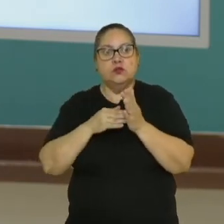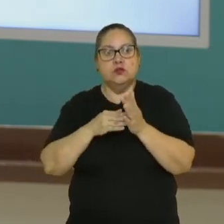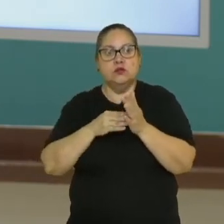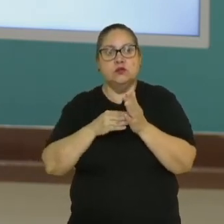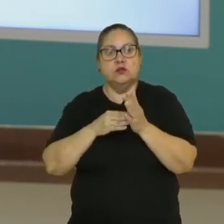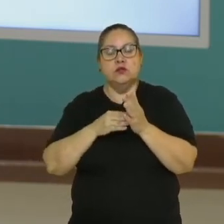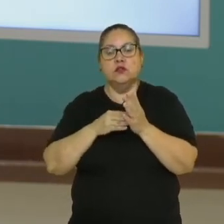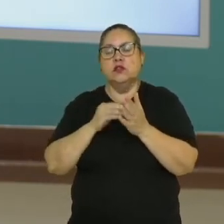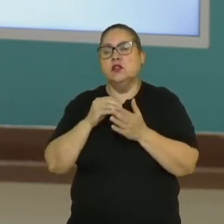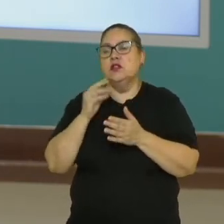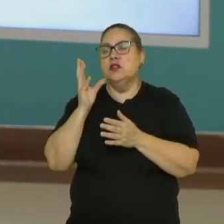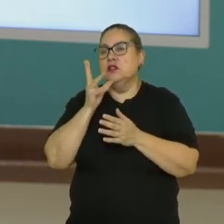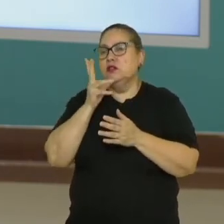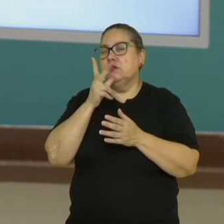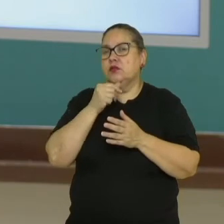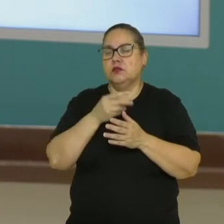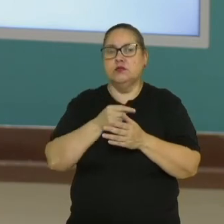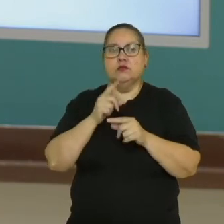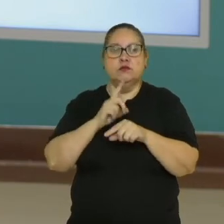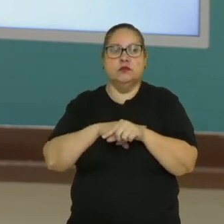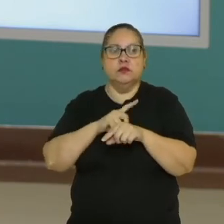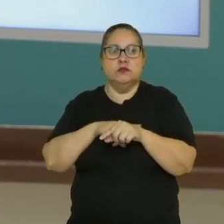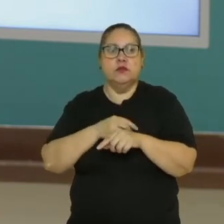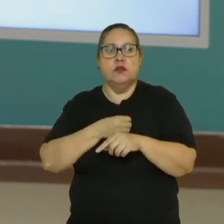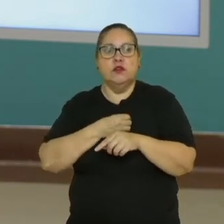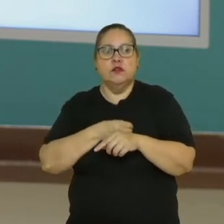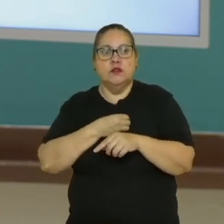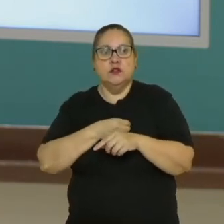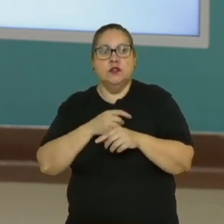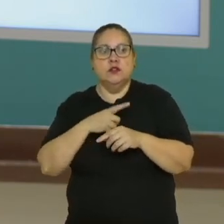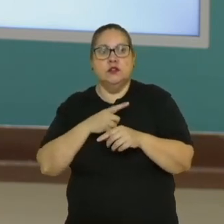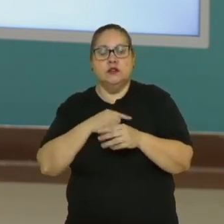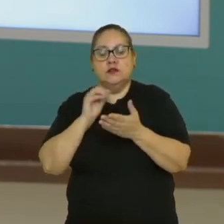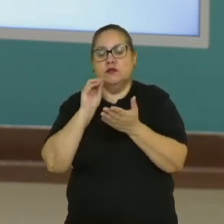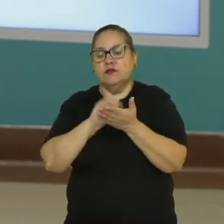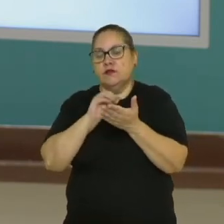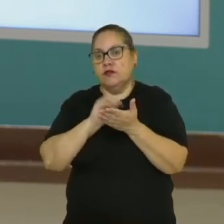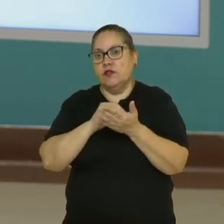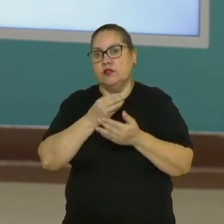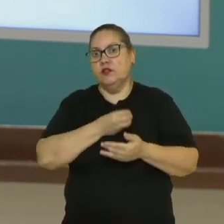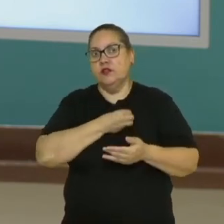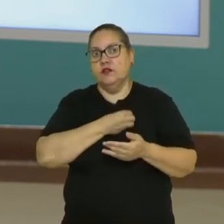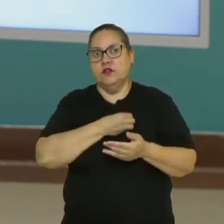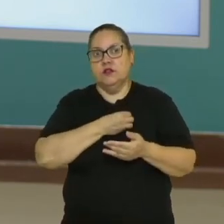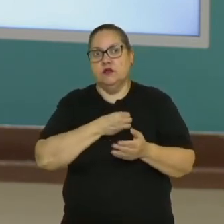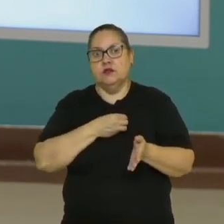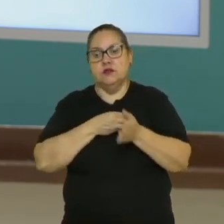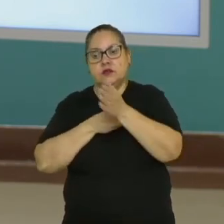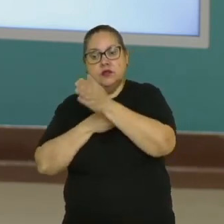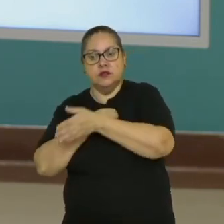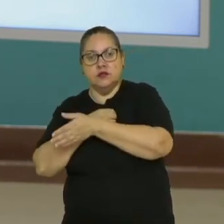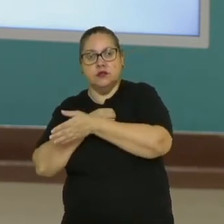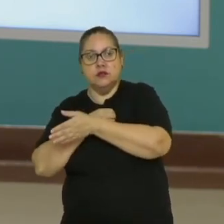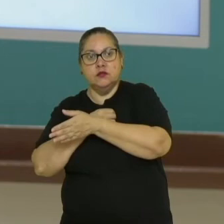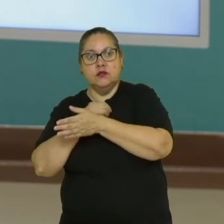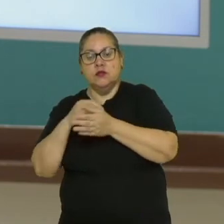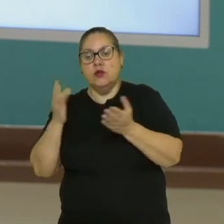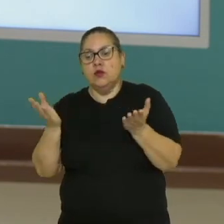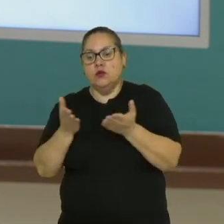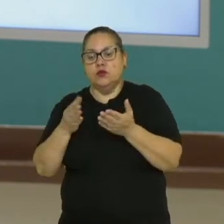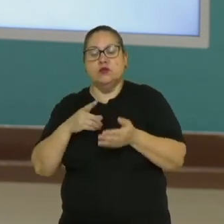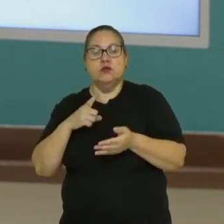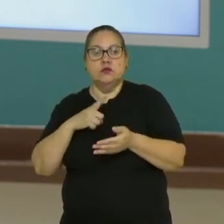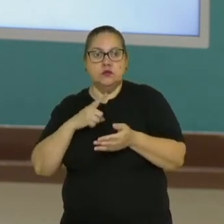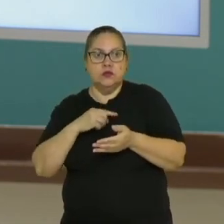muito tempo para a vida surgir. Então, logo no seu início, ocorria a ausência de vida. E na Terra, atualmente, nós